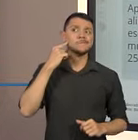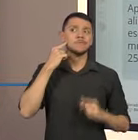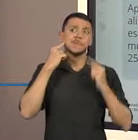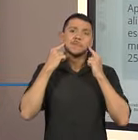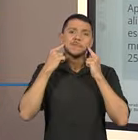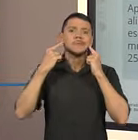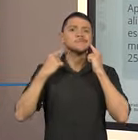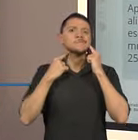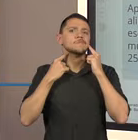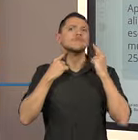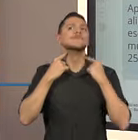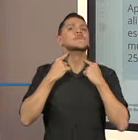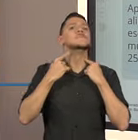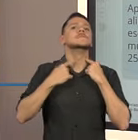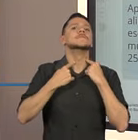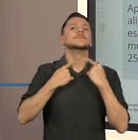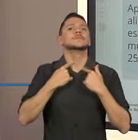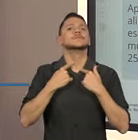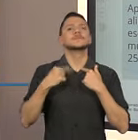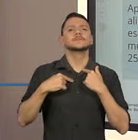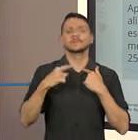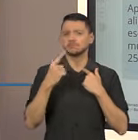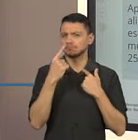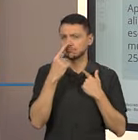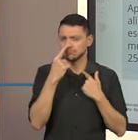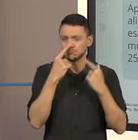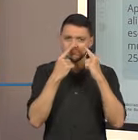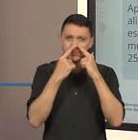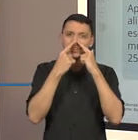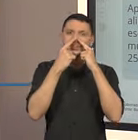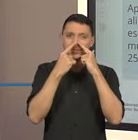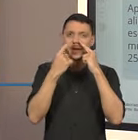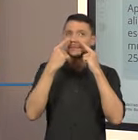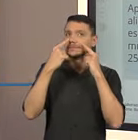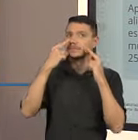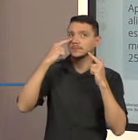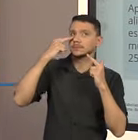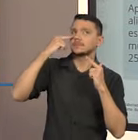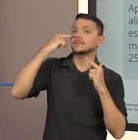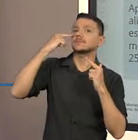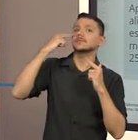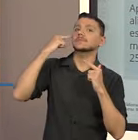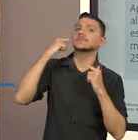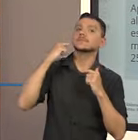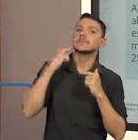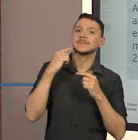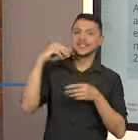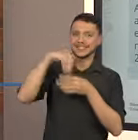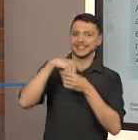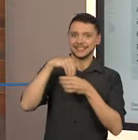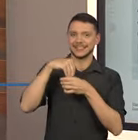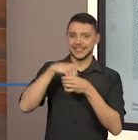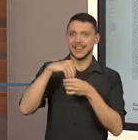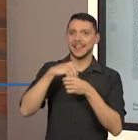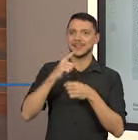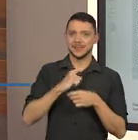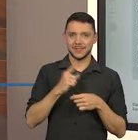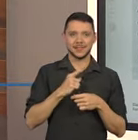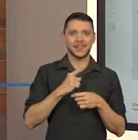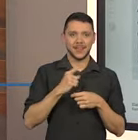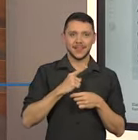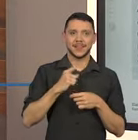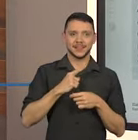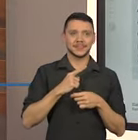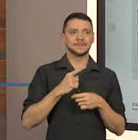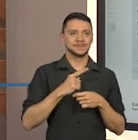tocando, vai se sentindo, tá bom? Eu falei do nariz, falei da fossa nasal, que era aquele espaço, né, que estava aberto, que por dentro ele é